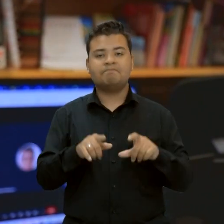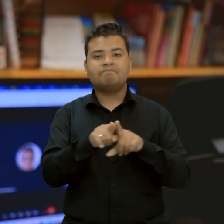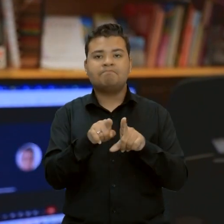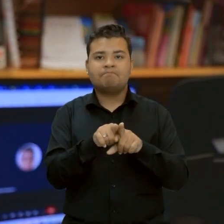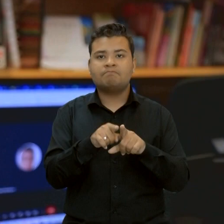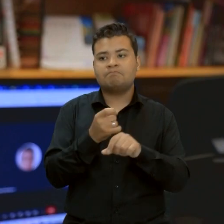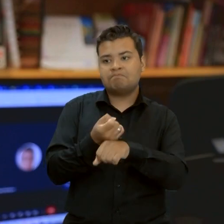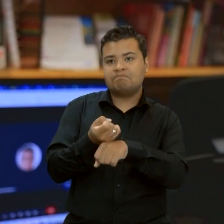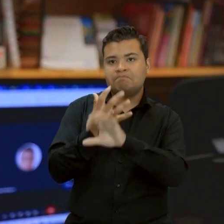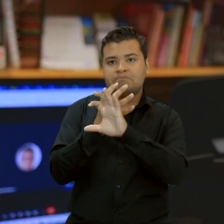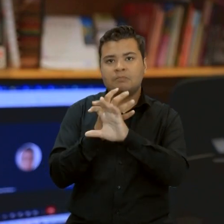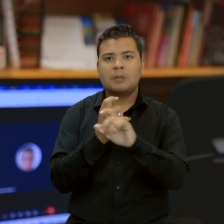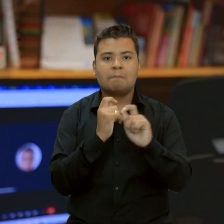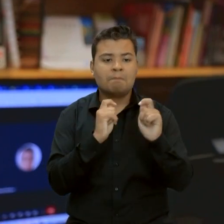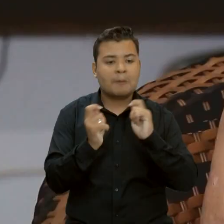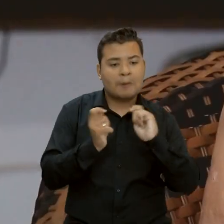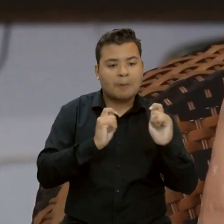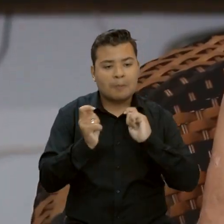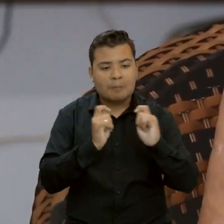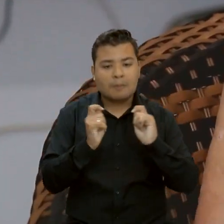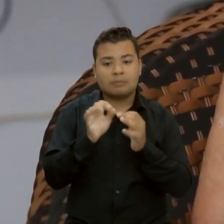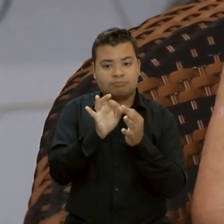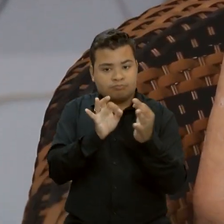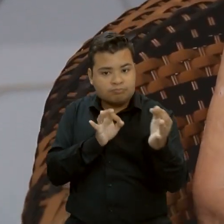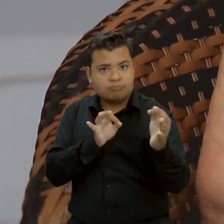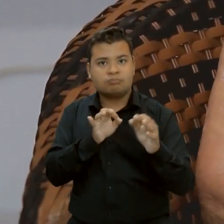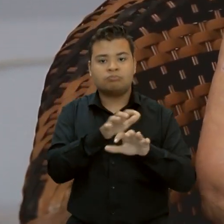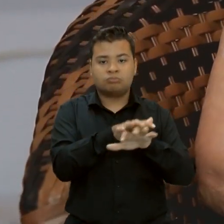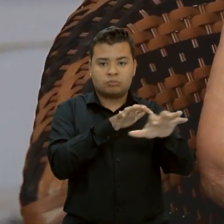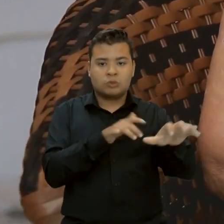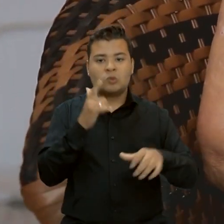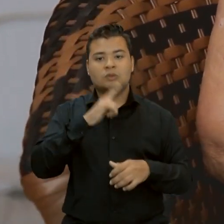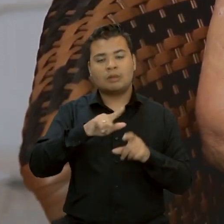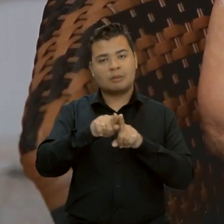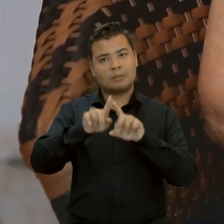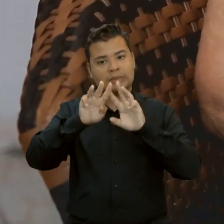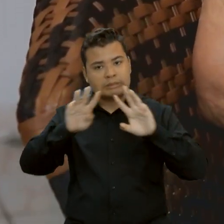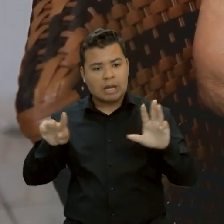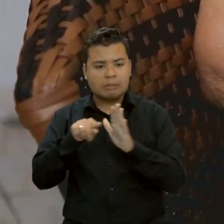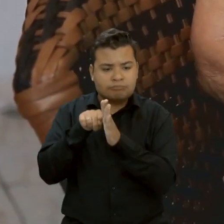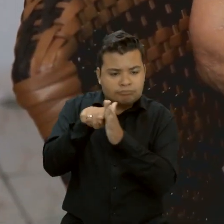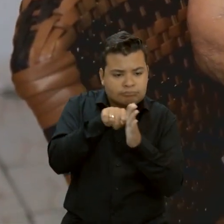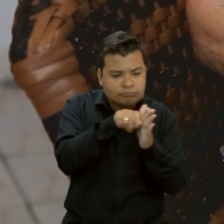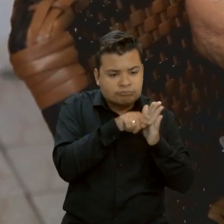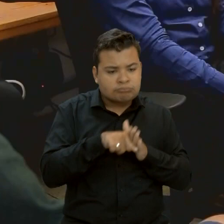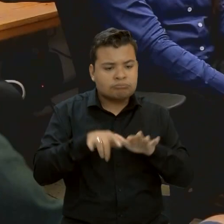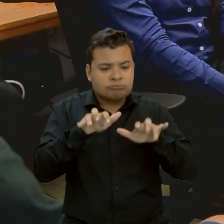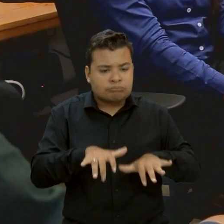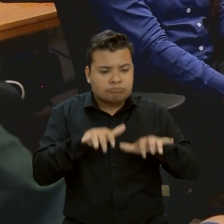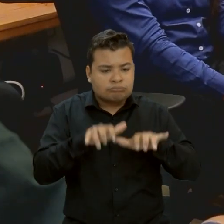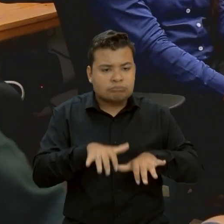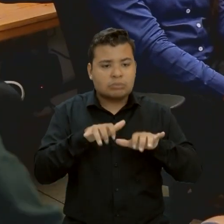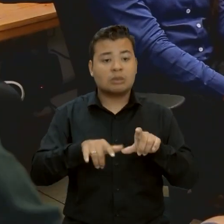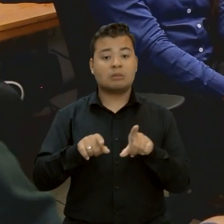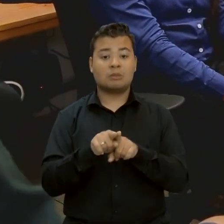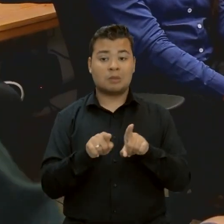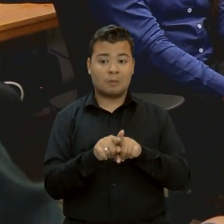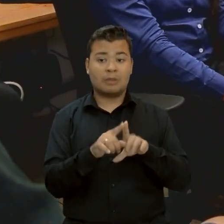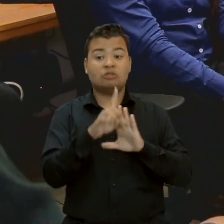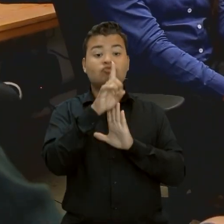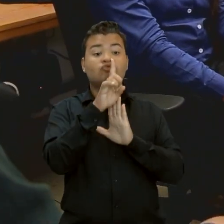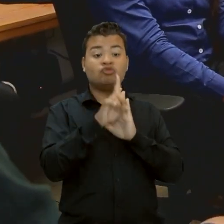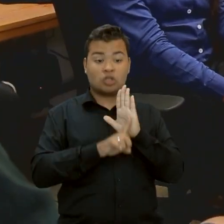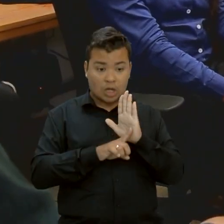entrevista à distância Pesquisar sites pesquisar seus direitos